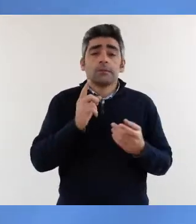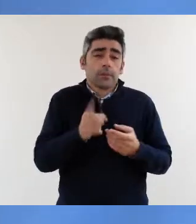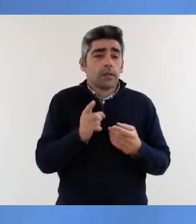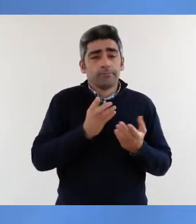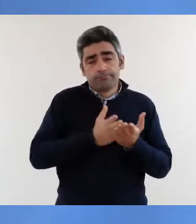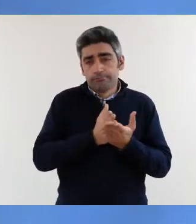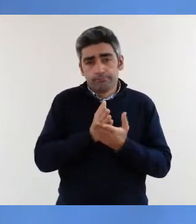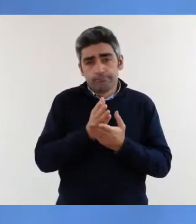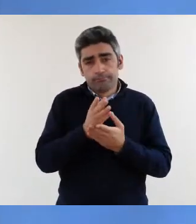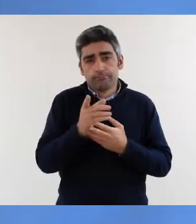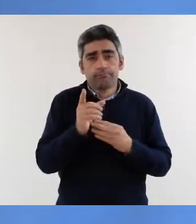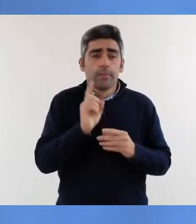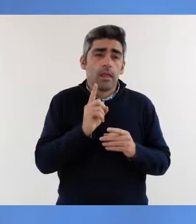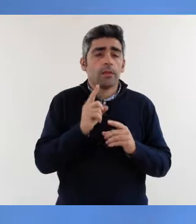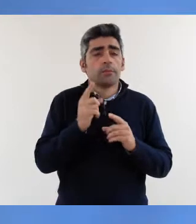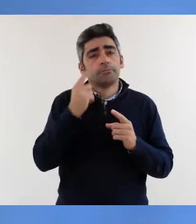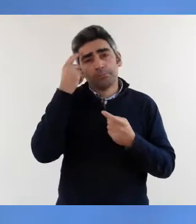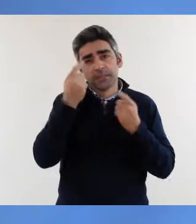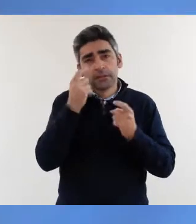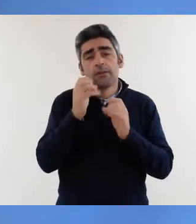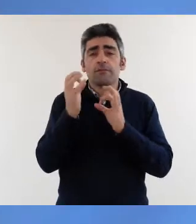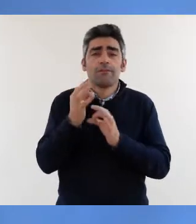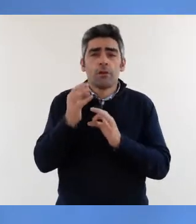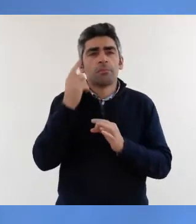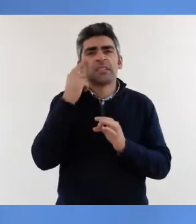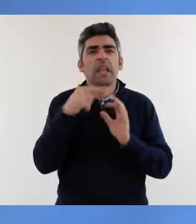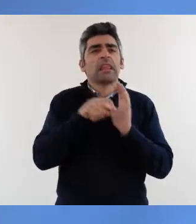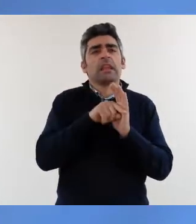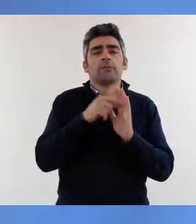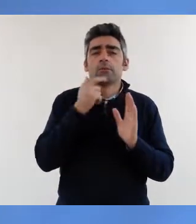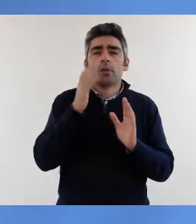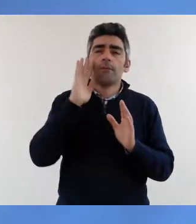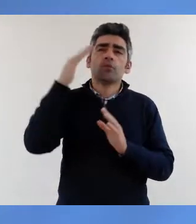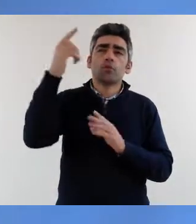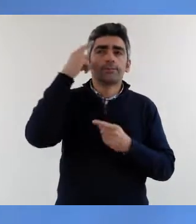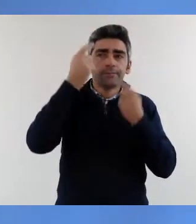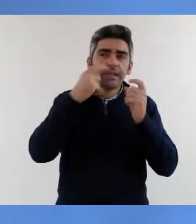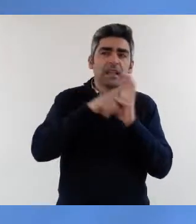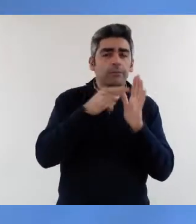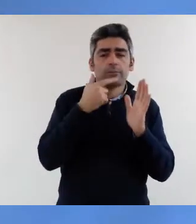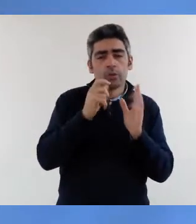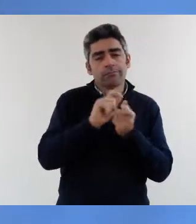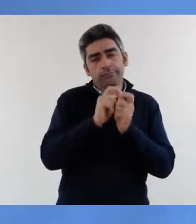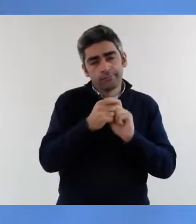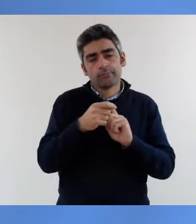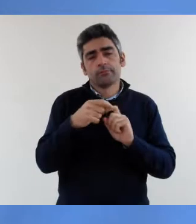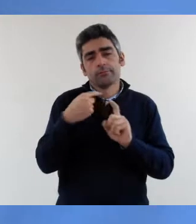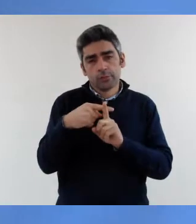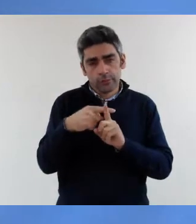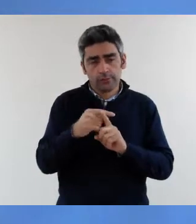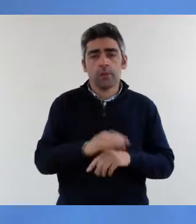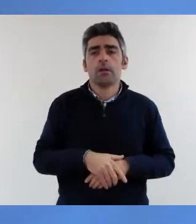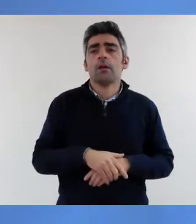e portanto deve ser convertida numa condição favorável e não uma condição desfavorável olhando para o